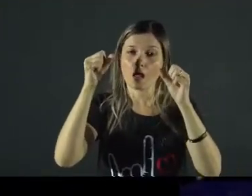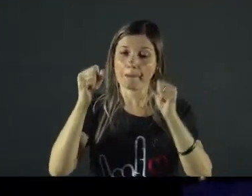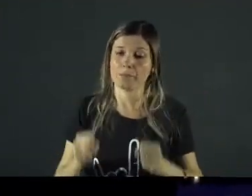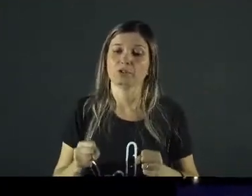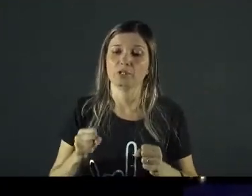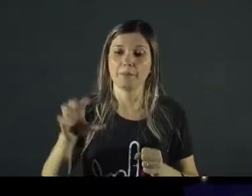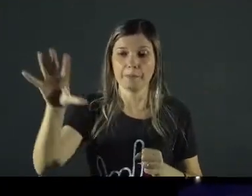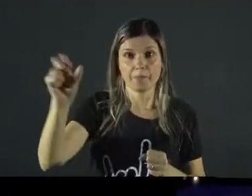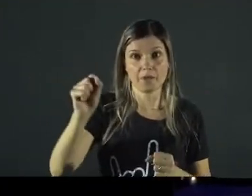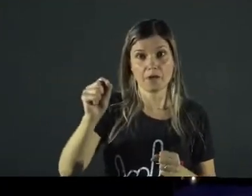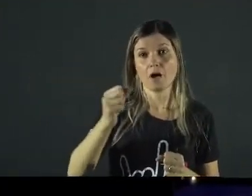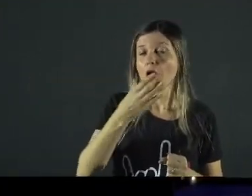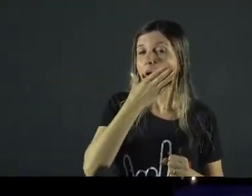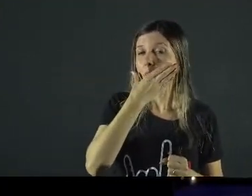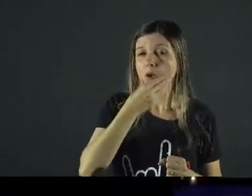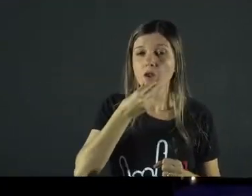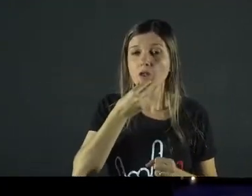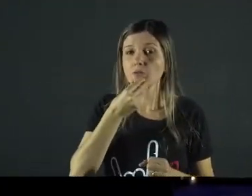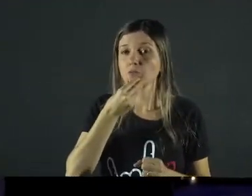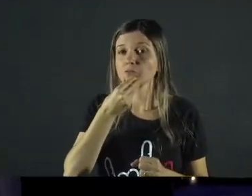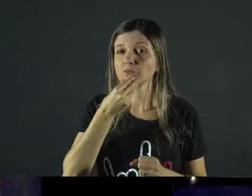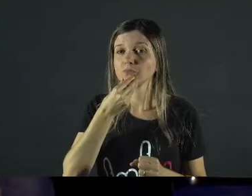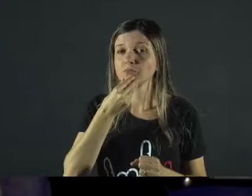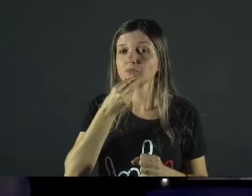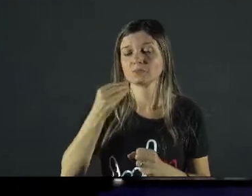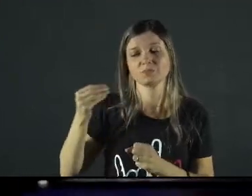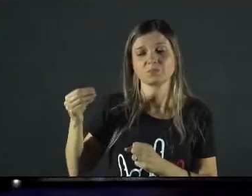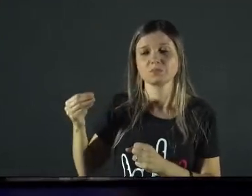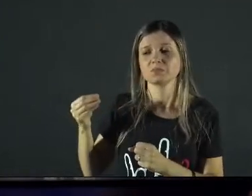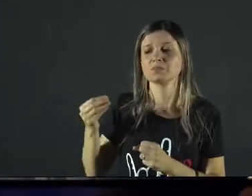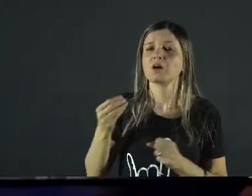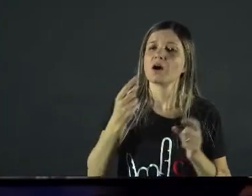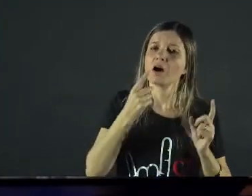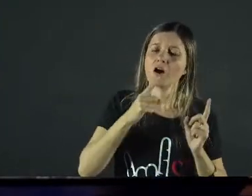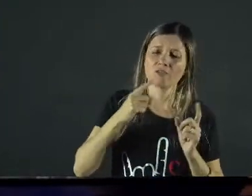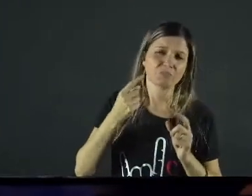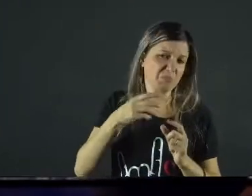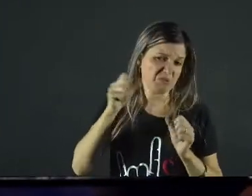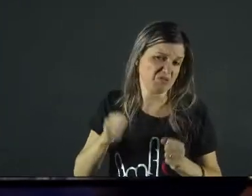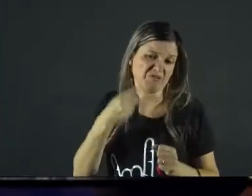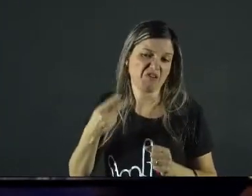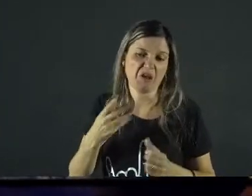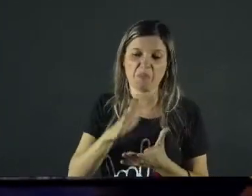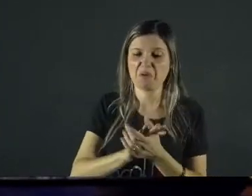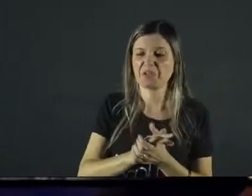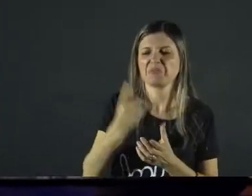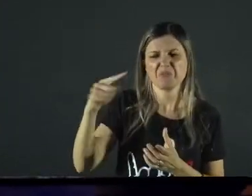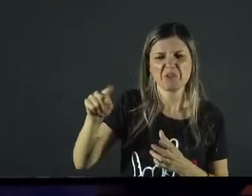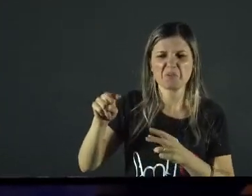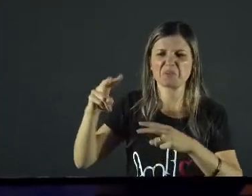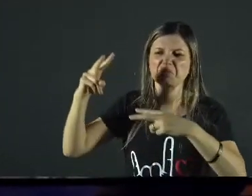o marido, e falar para ele: benzinho, querido, vamos enterrar o nosso filho, ele morreu.